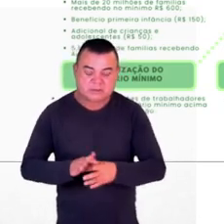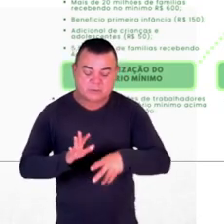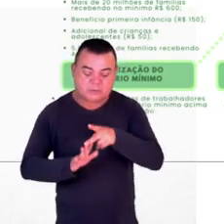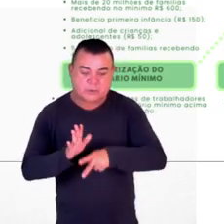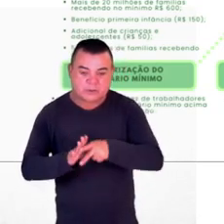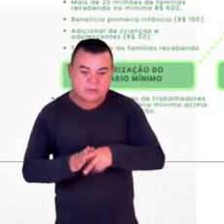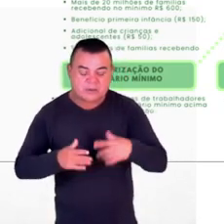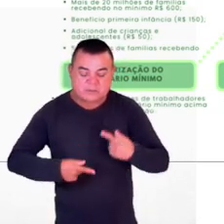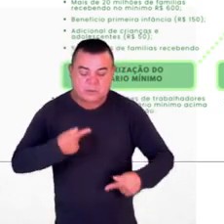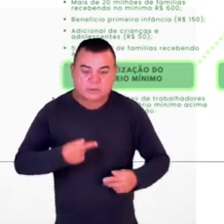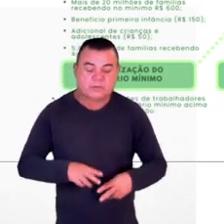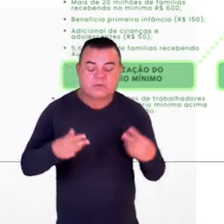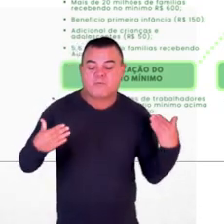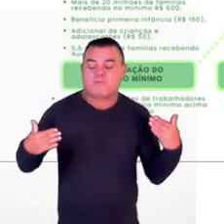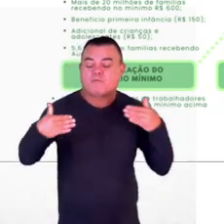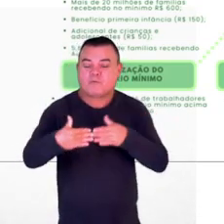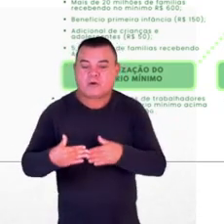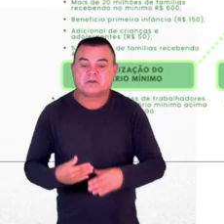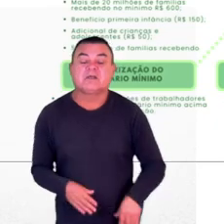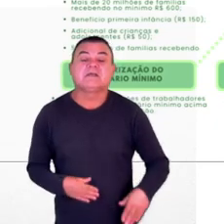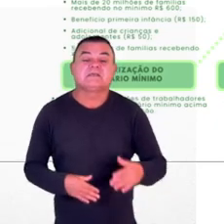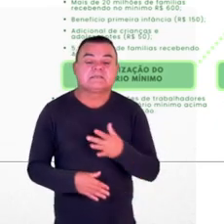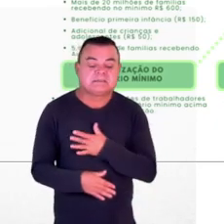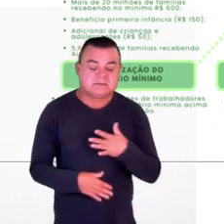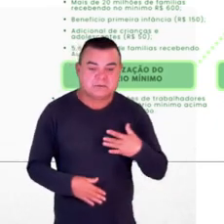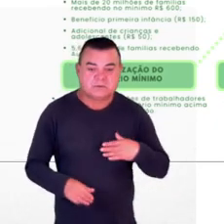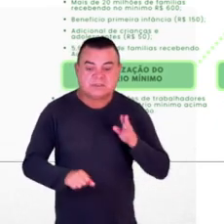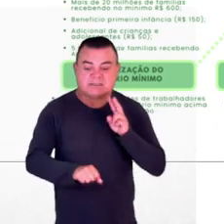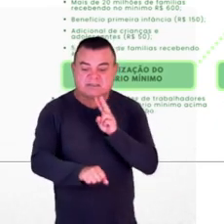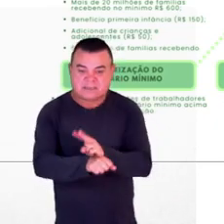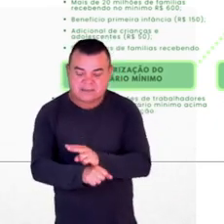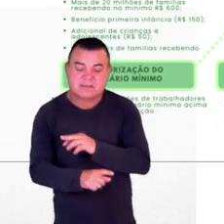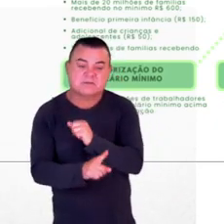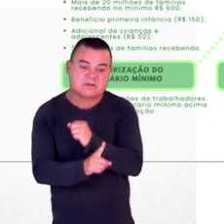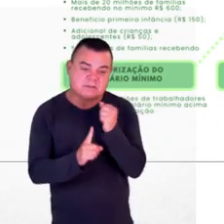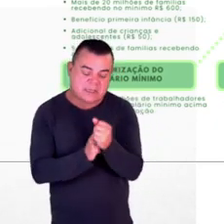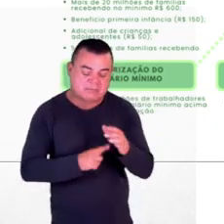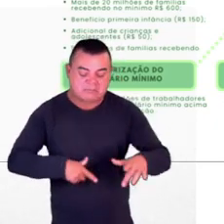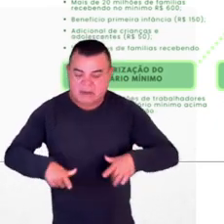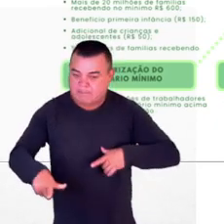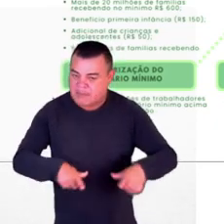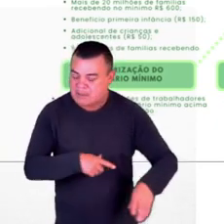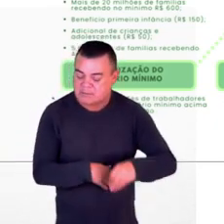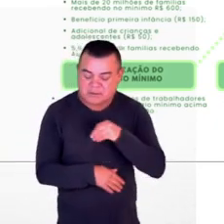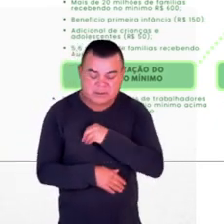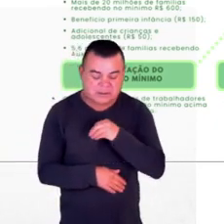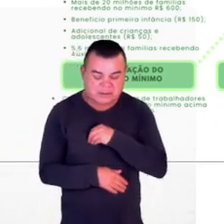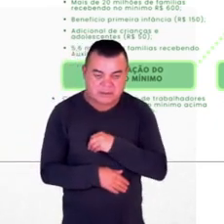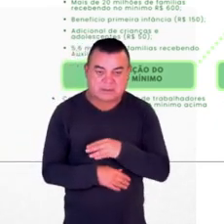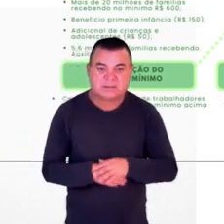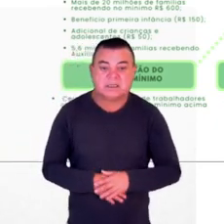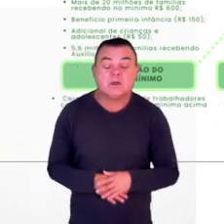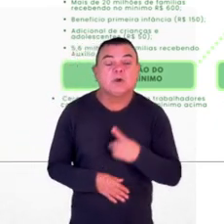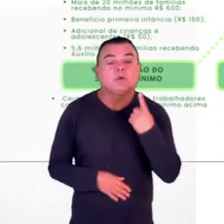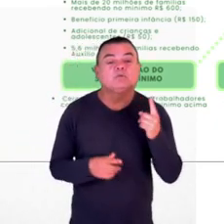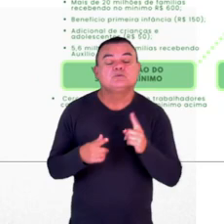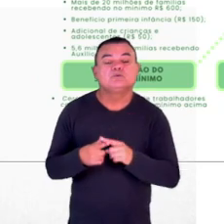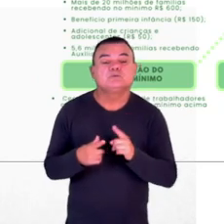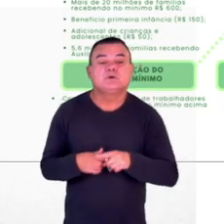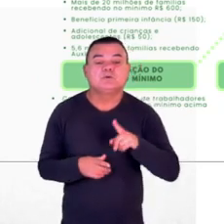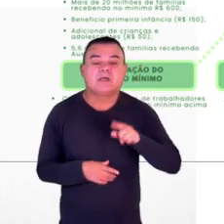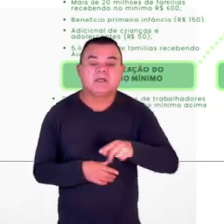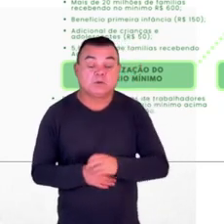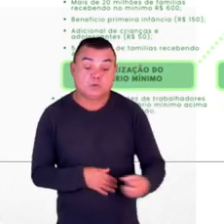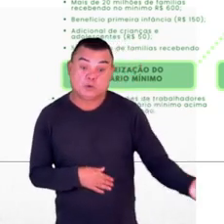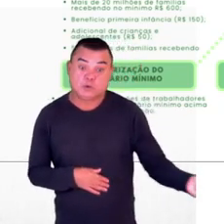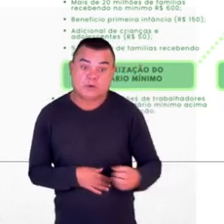olham pra saúde pra assistência social para eh trabalho renda e emprego eh um um dos pontos é justamente o novo